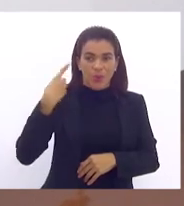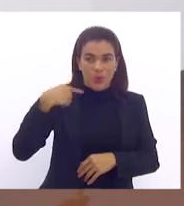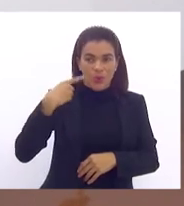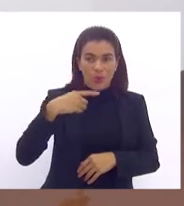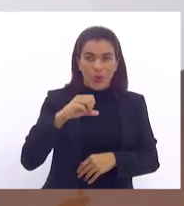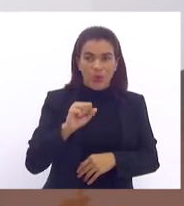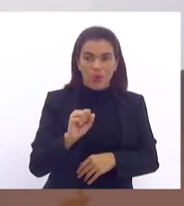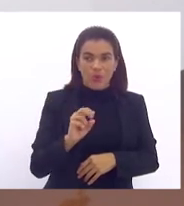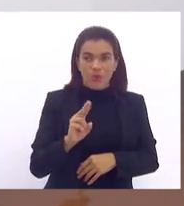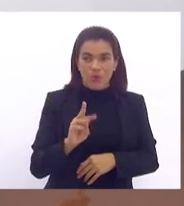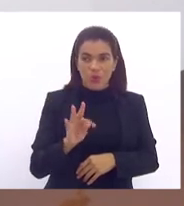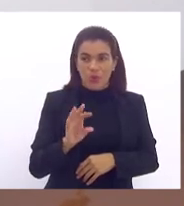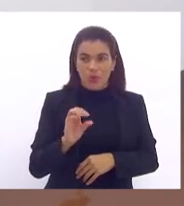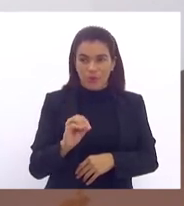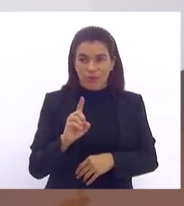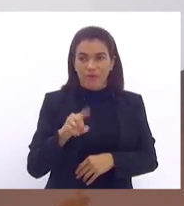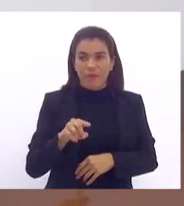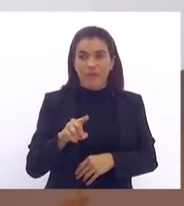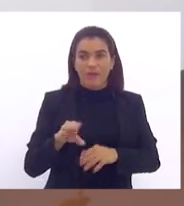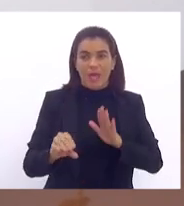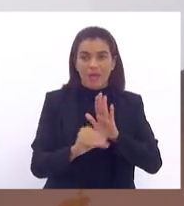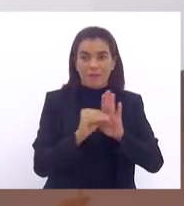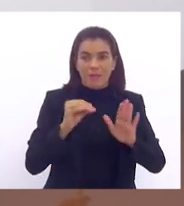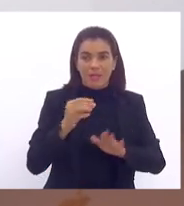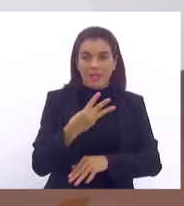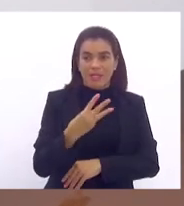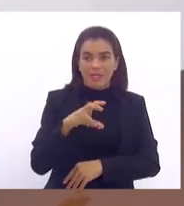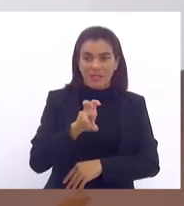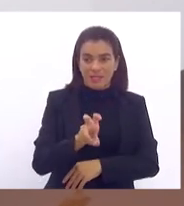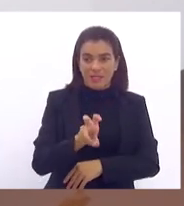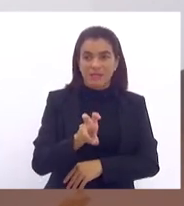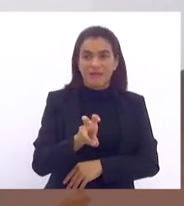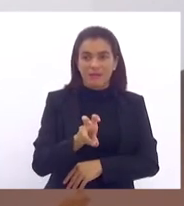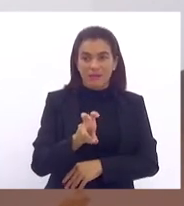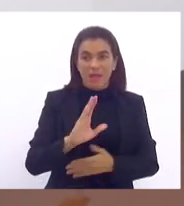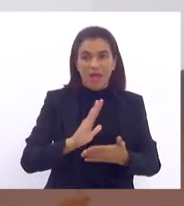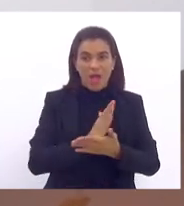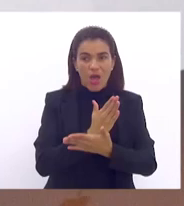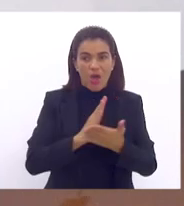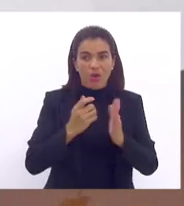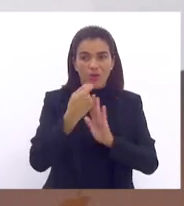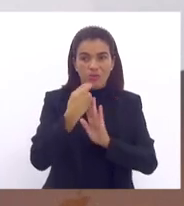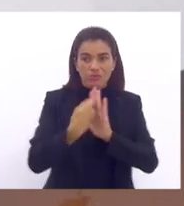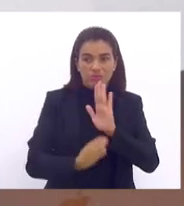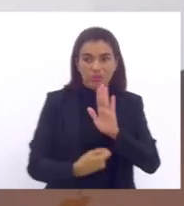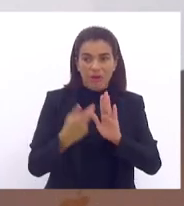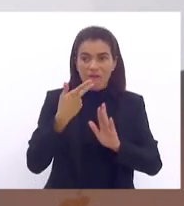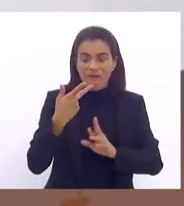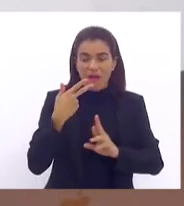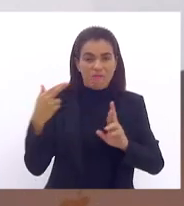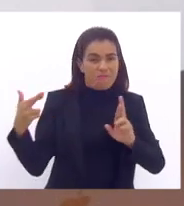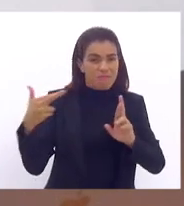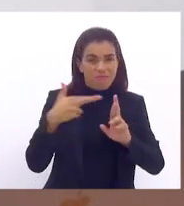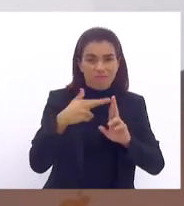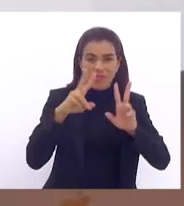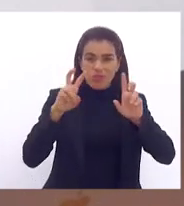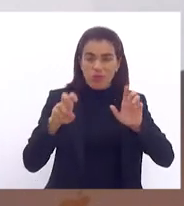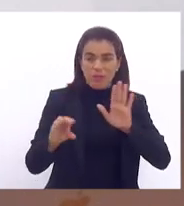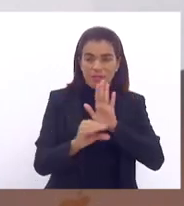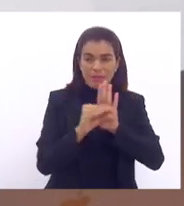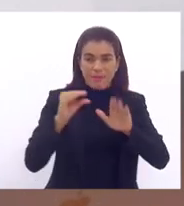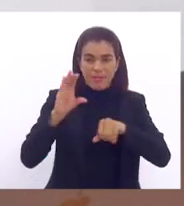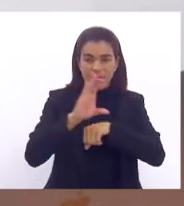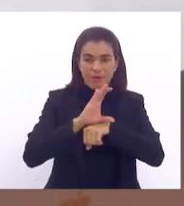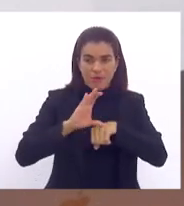vem desde a emenda 35 né a emenda 35 que que alguns autores D Soto se referem a essa emenda constitucional